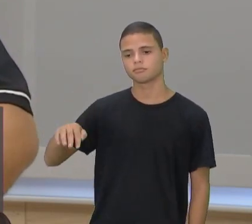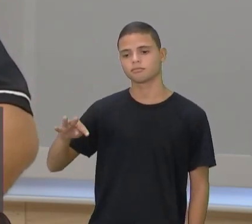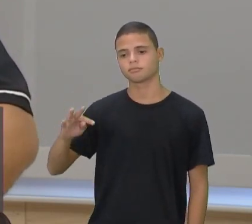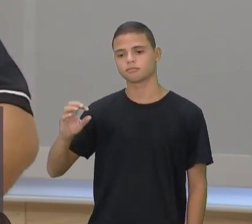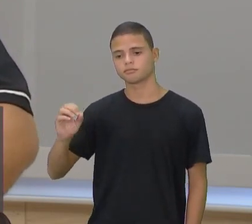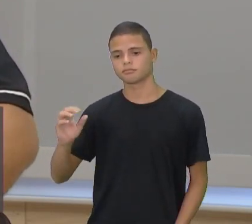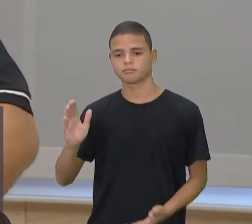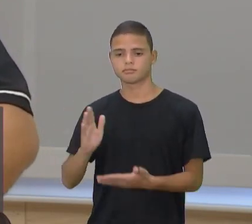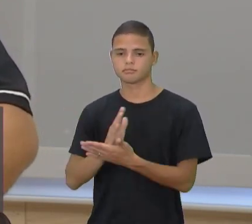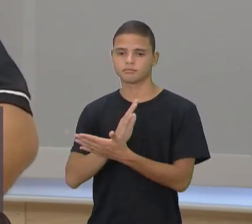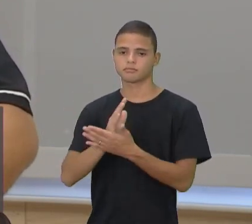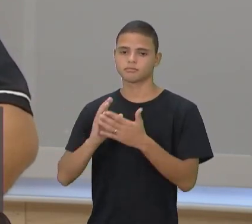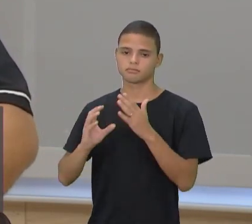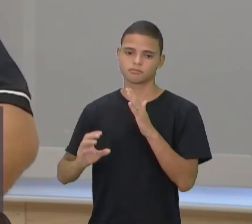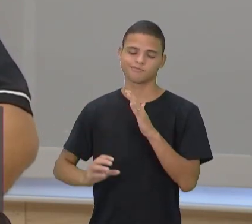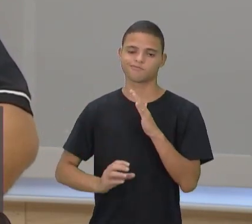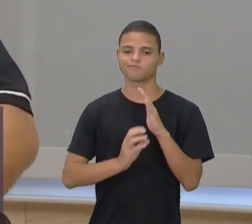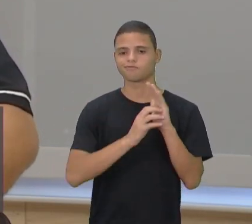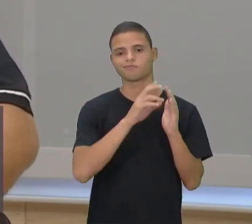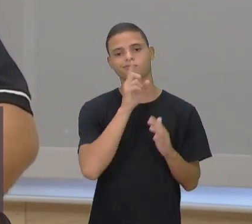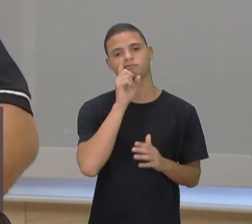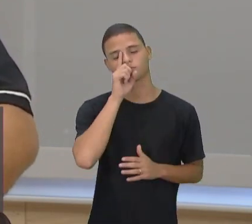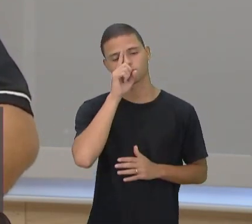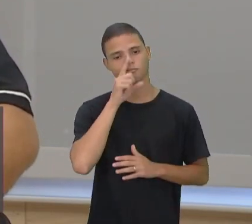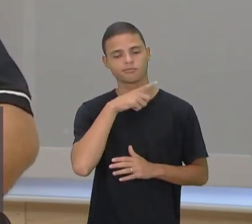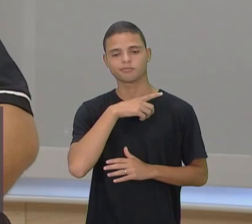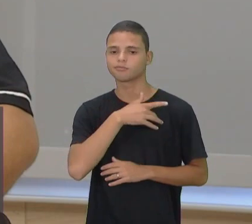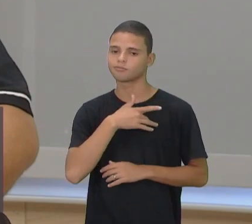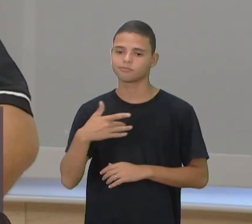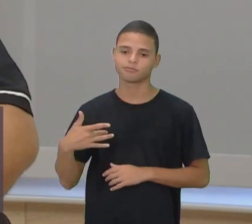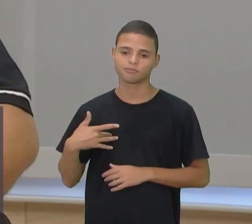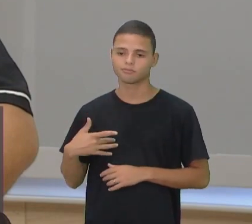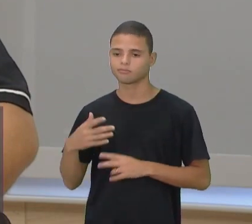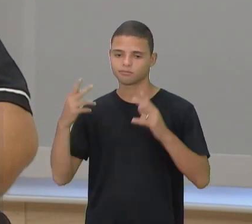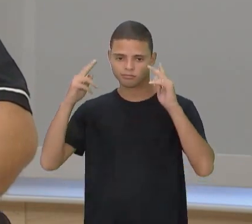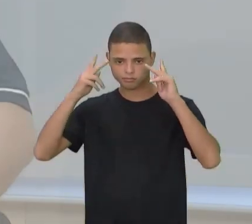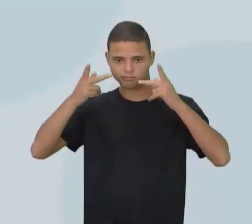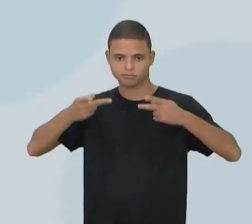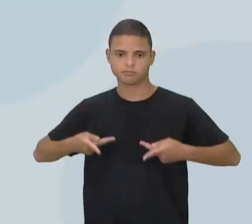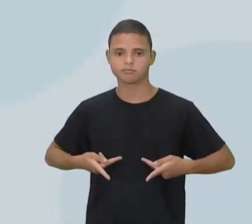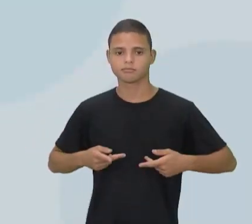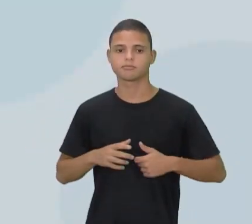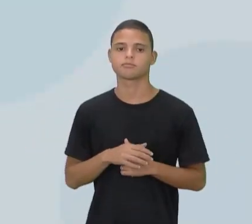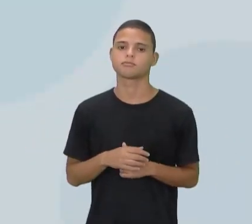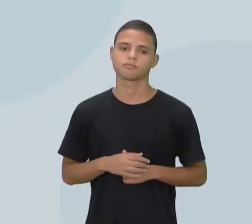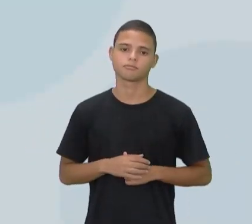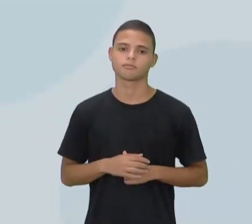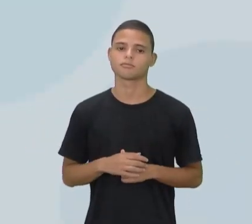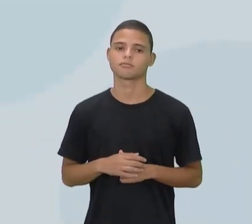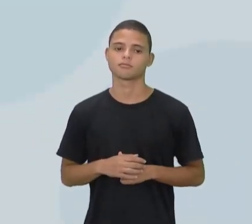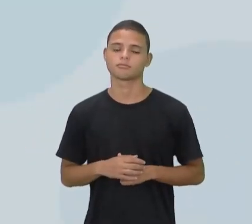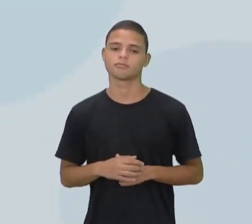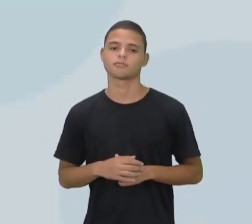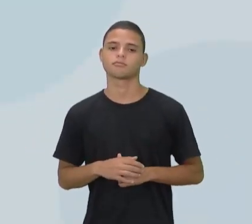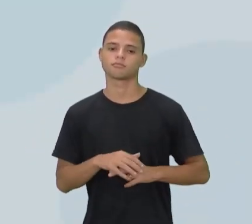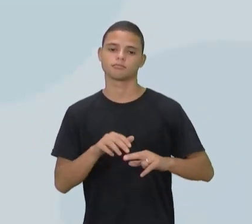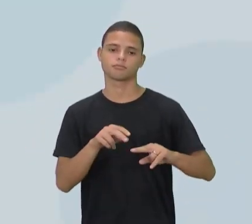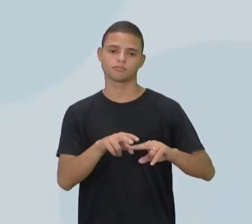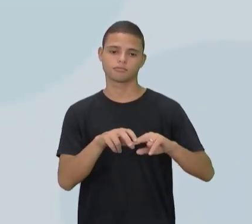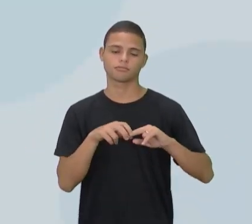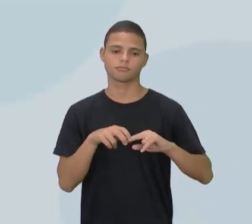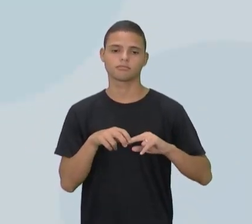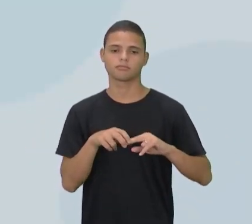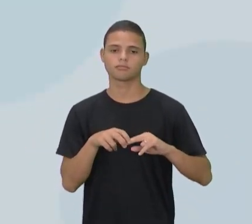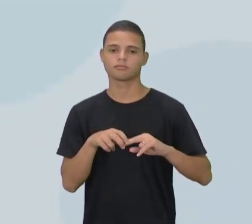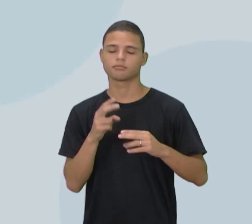alguns efeitos nocivos que ele provoca na saúde humana. E aí, logicamente, né, professora? Então, por isso que a gente vinha falando, ele